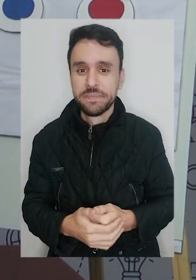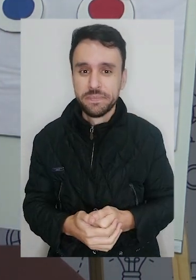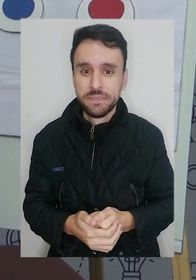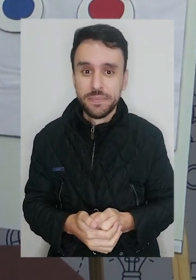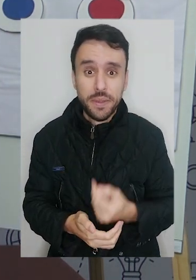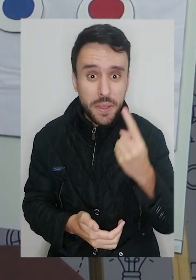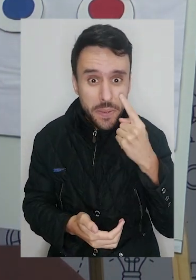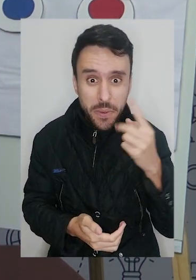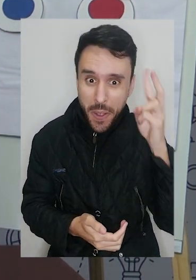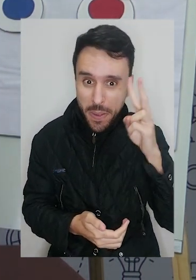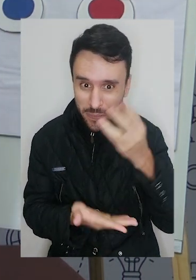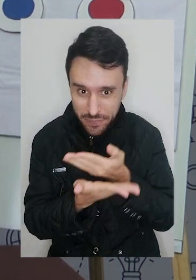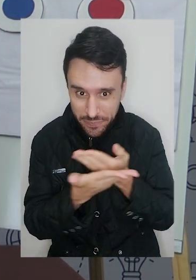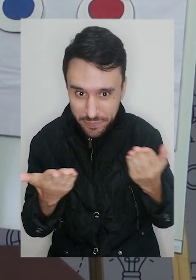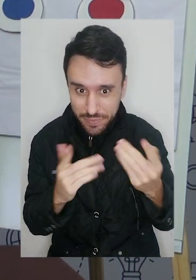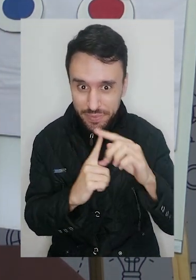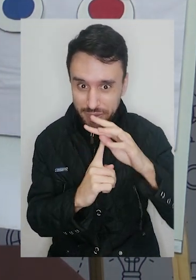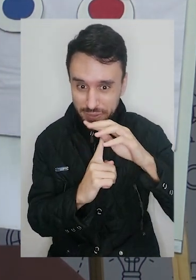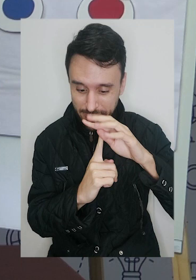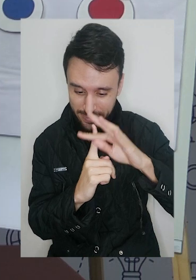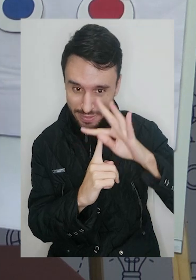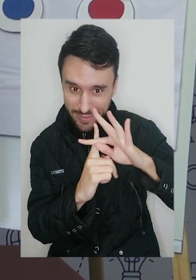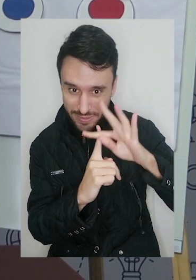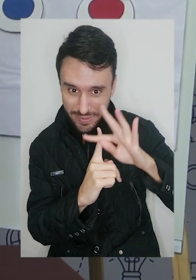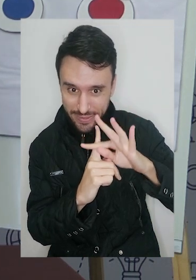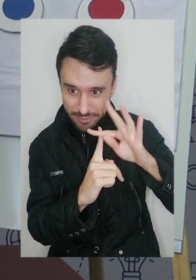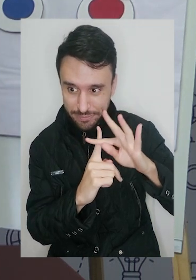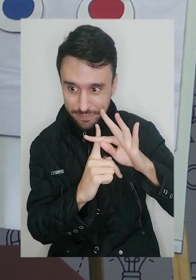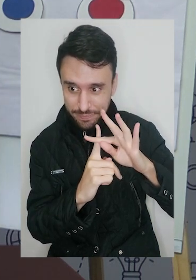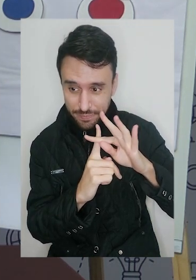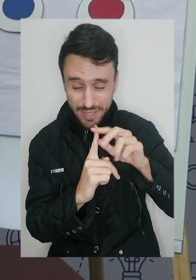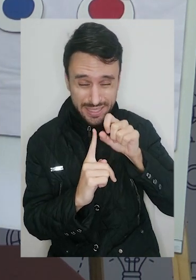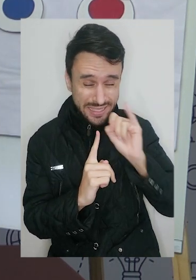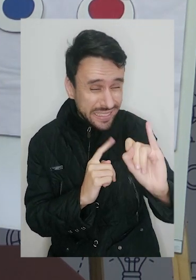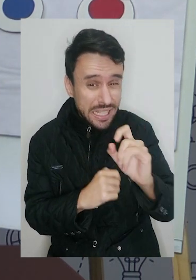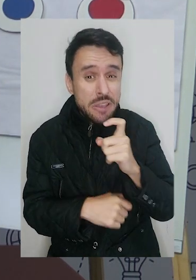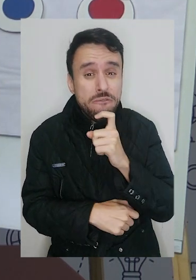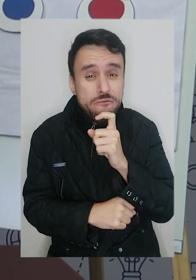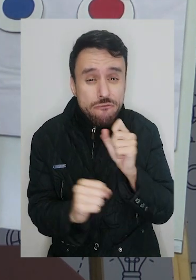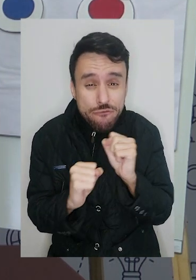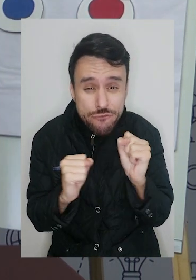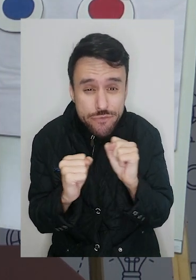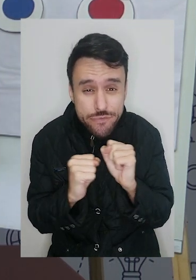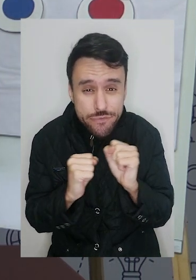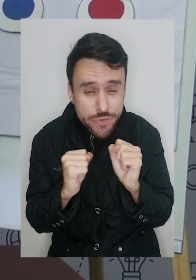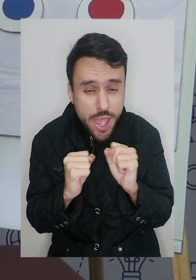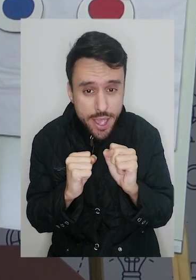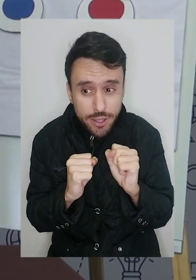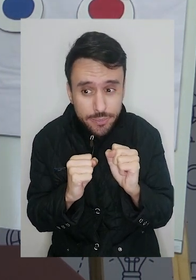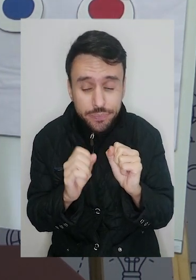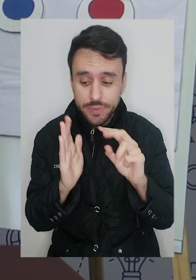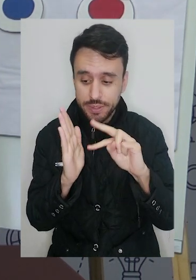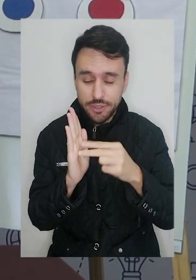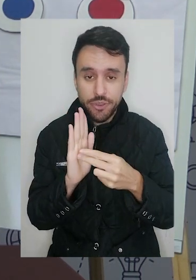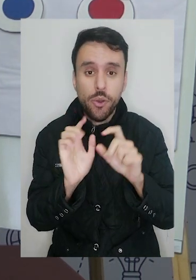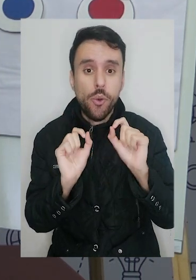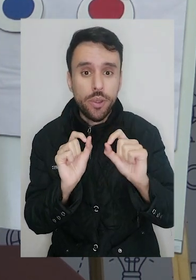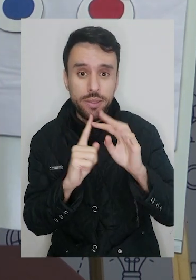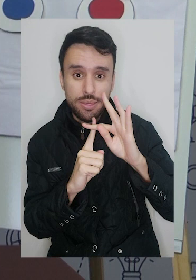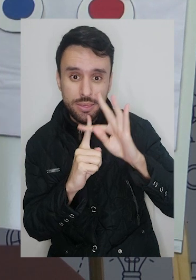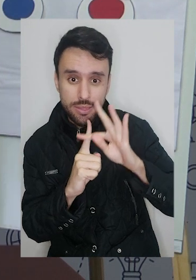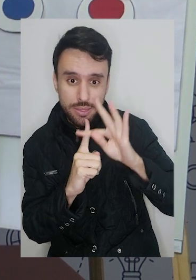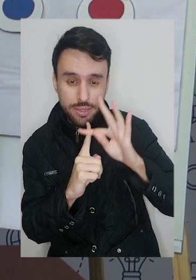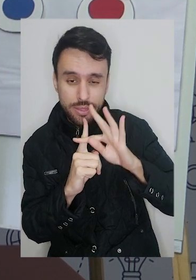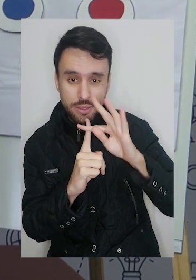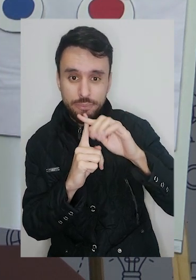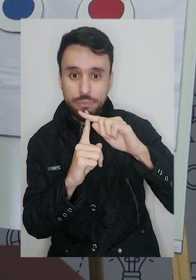E lembrando agora, acompanha aqui no termômetro comigo. Quando está frio, significa que a temperatura